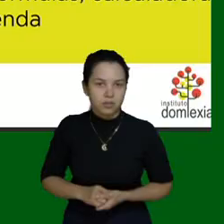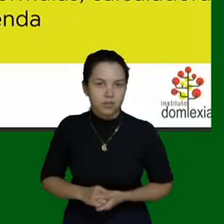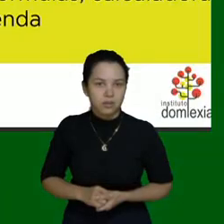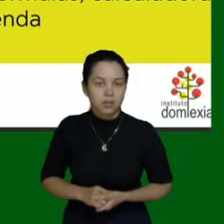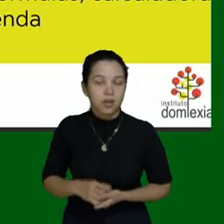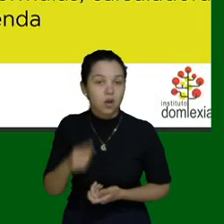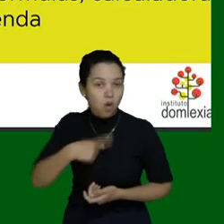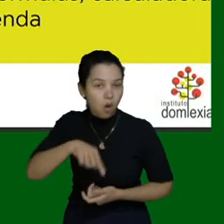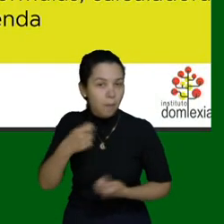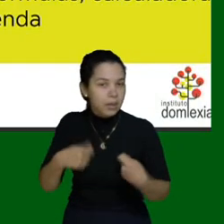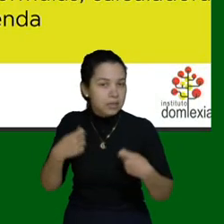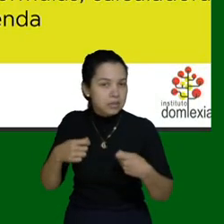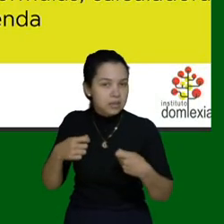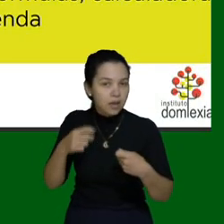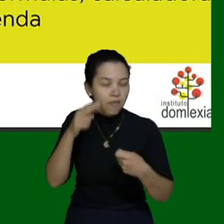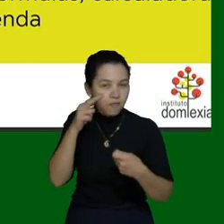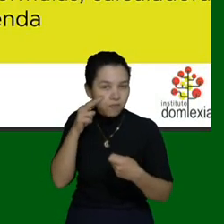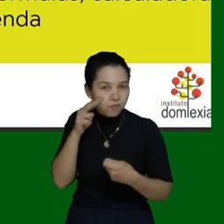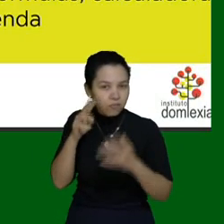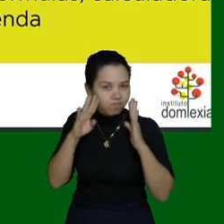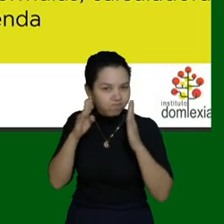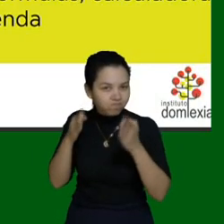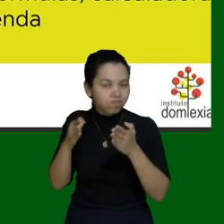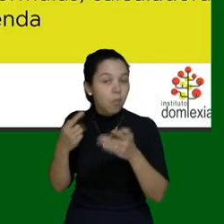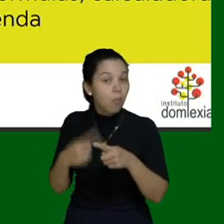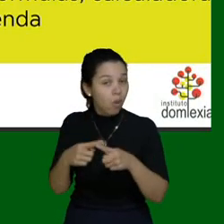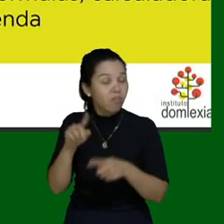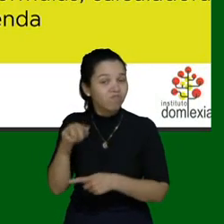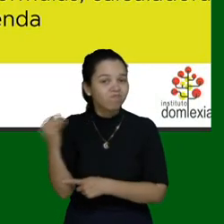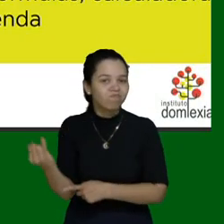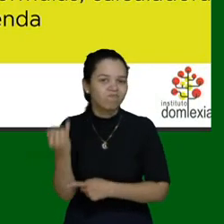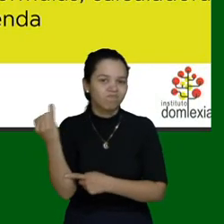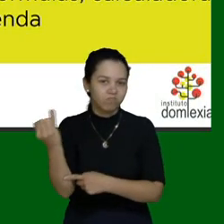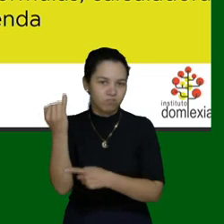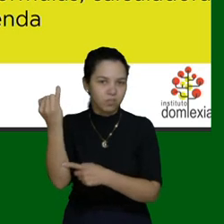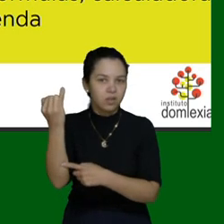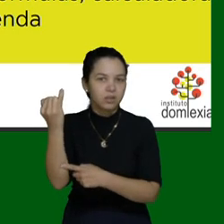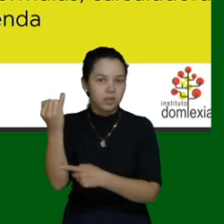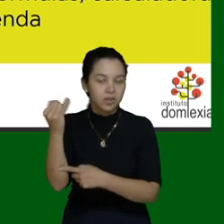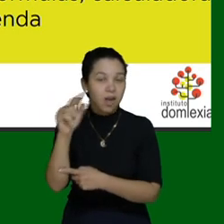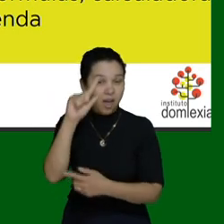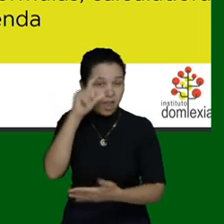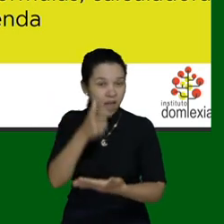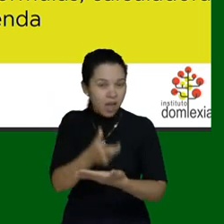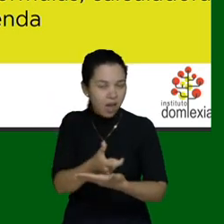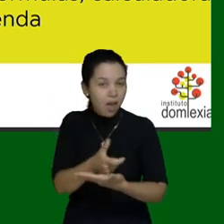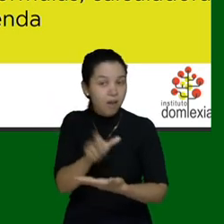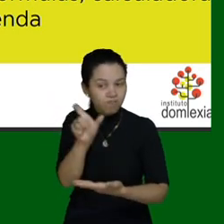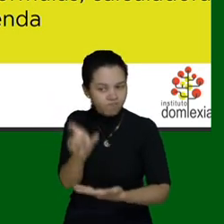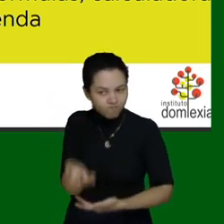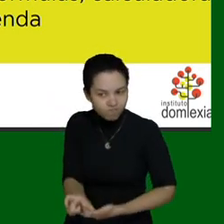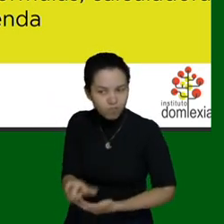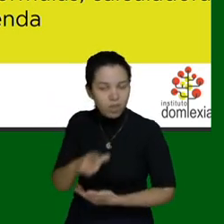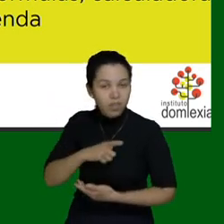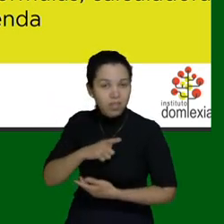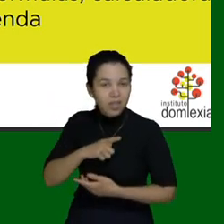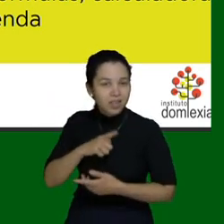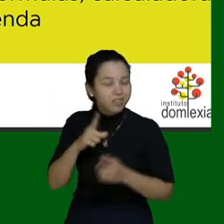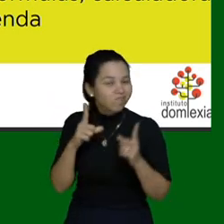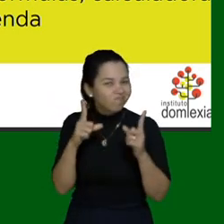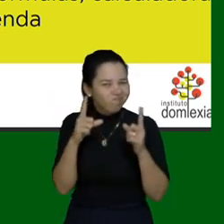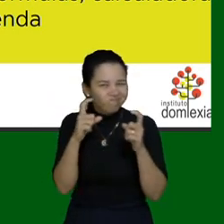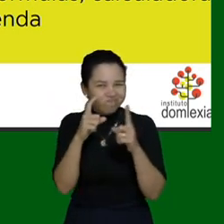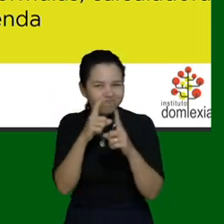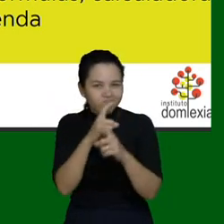olhar e para essa questão porque ela é relevante então o disléxico tem uma dificuldade incrível para